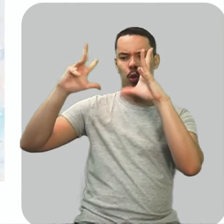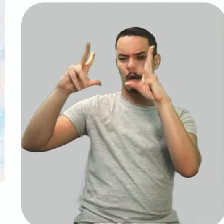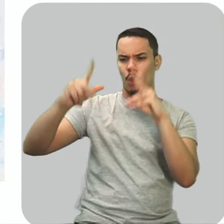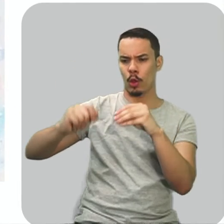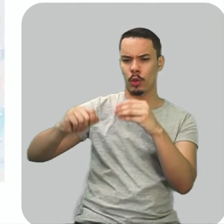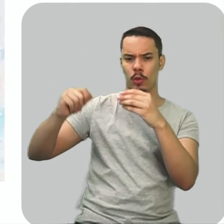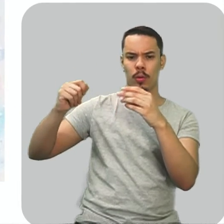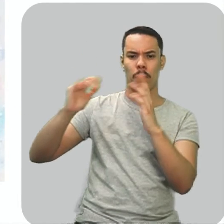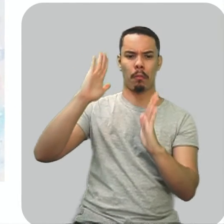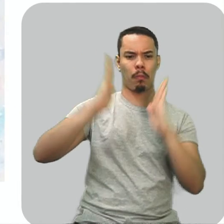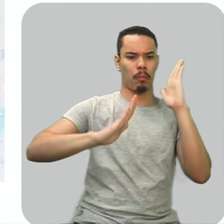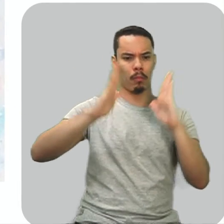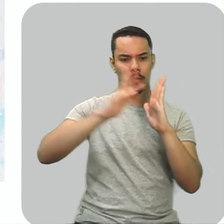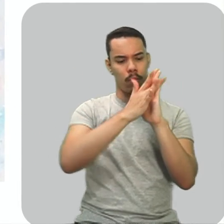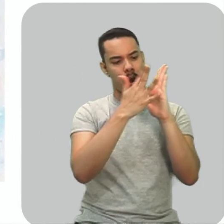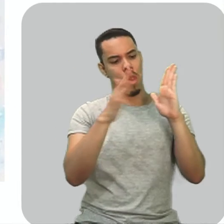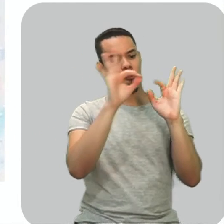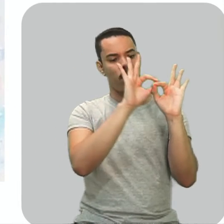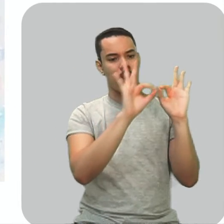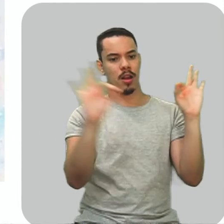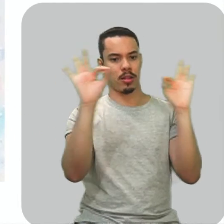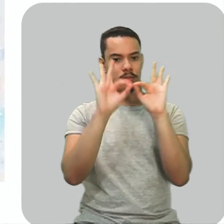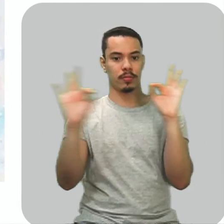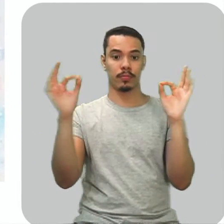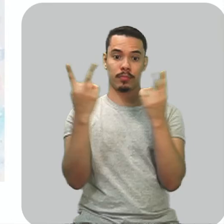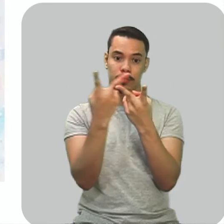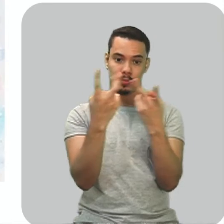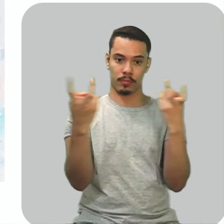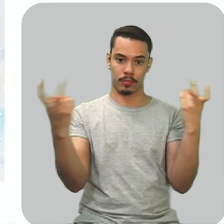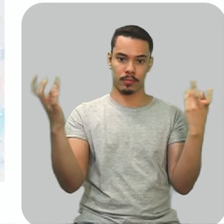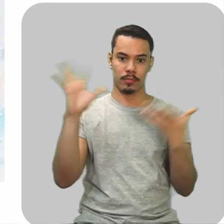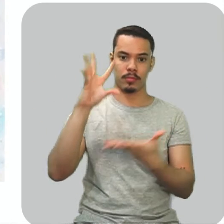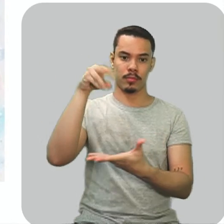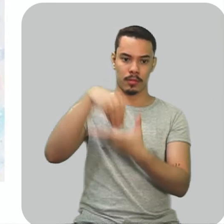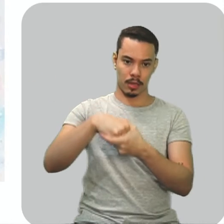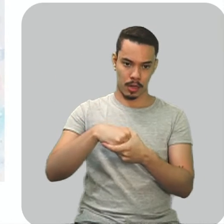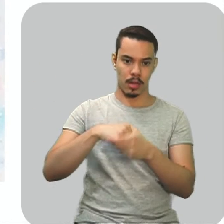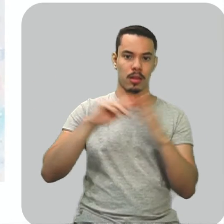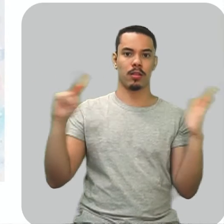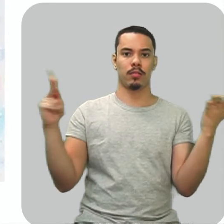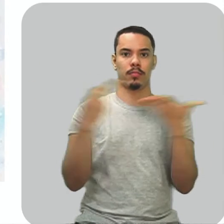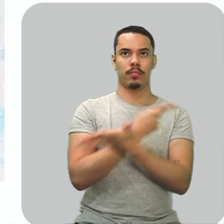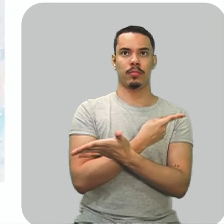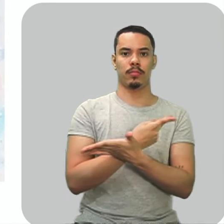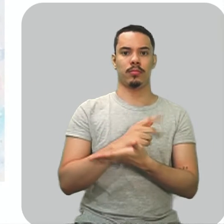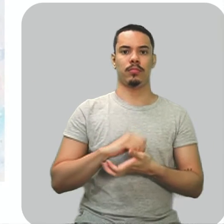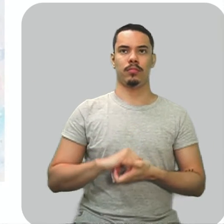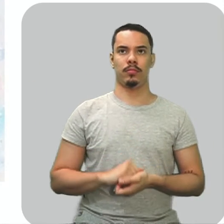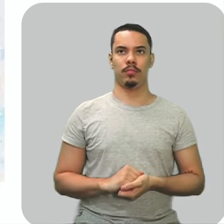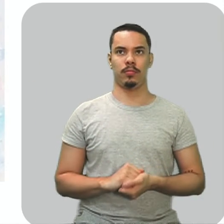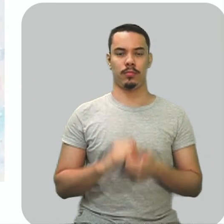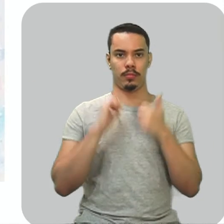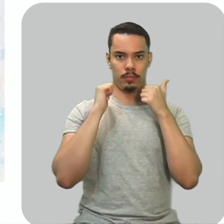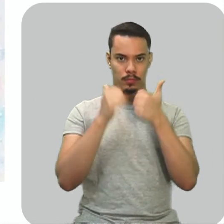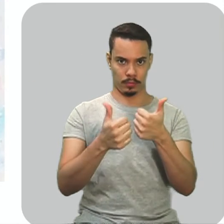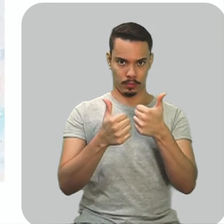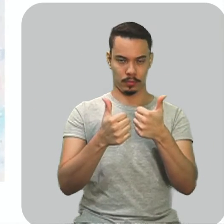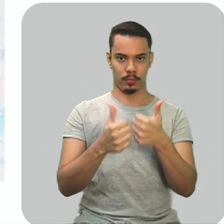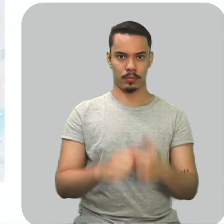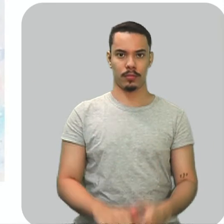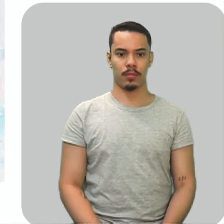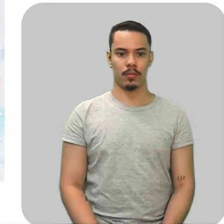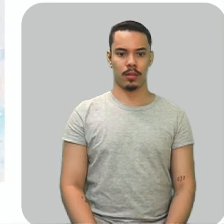todo o período percebendo a relações que ali se estabeleceram tá bom